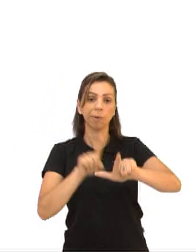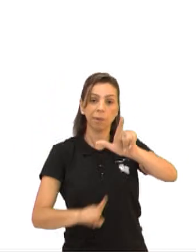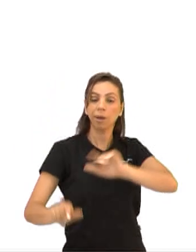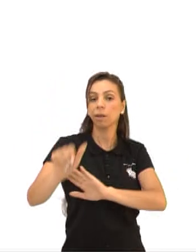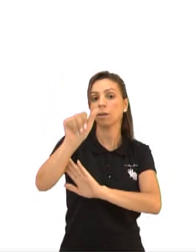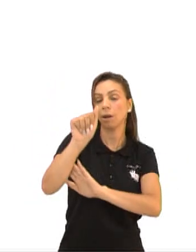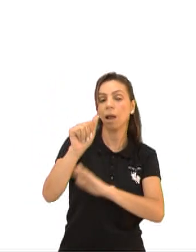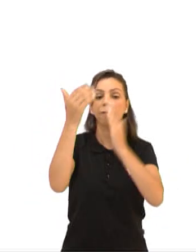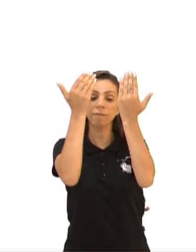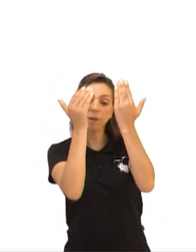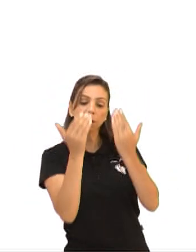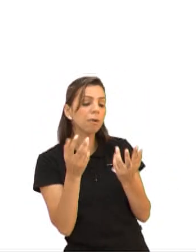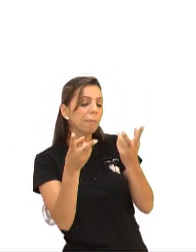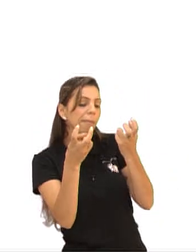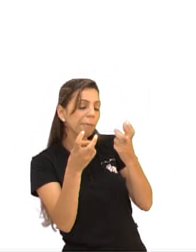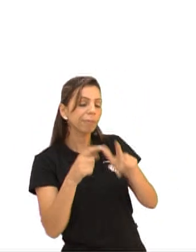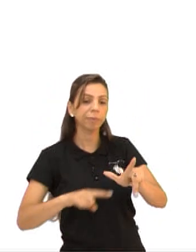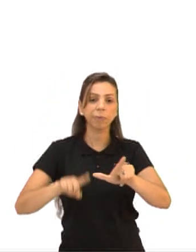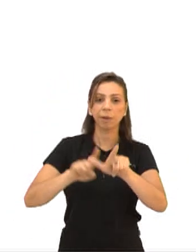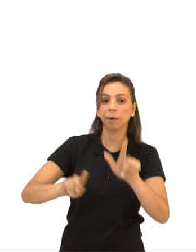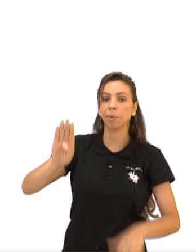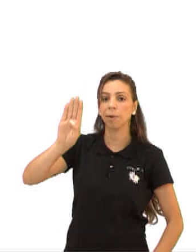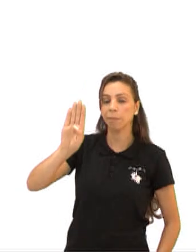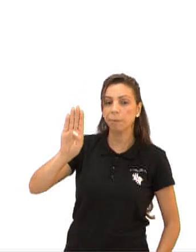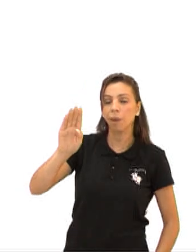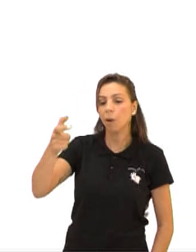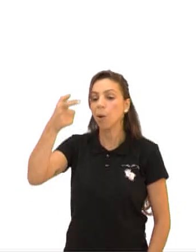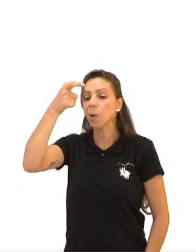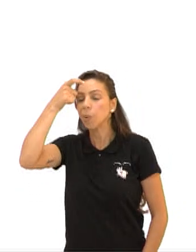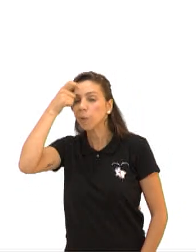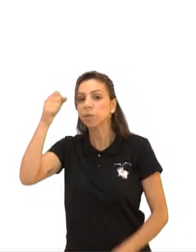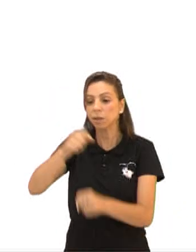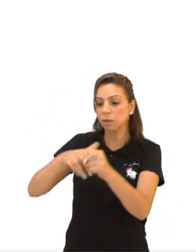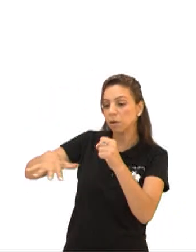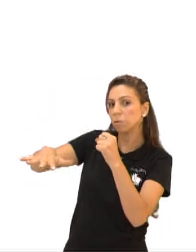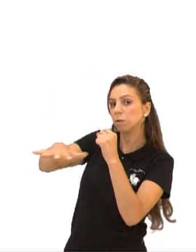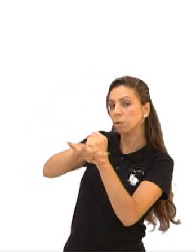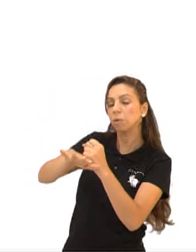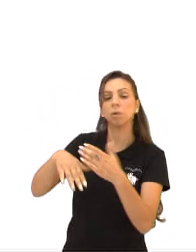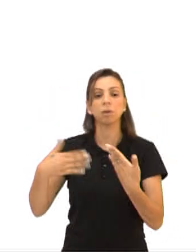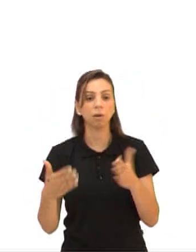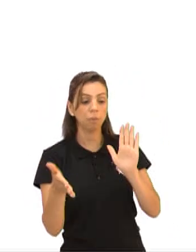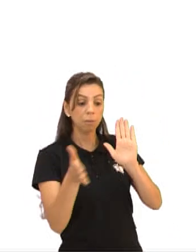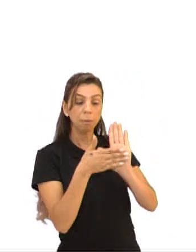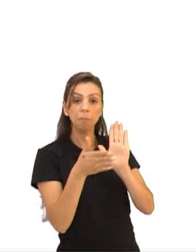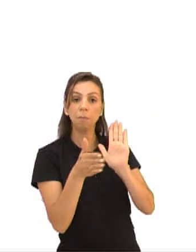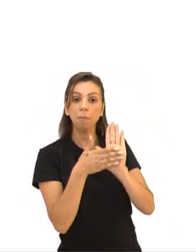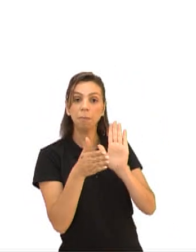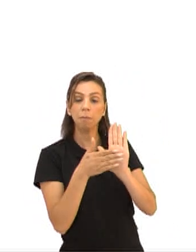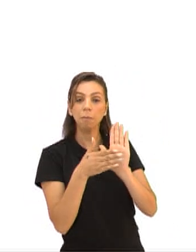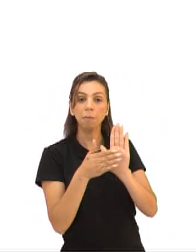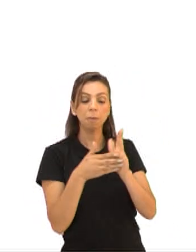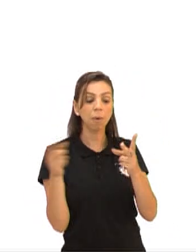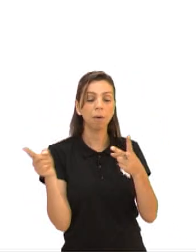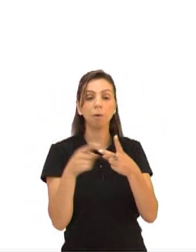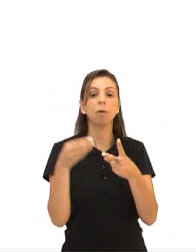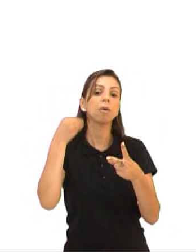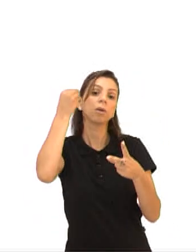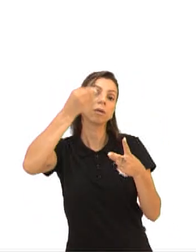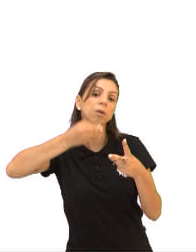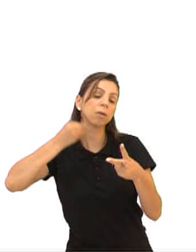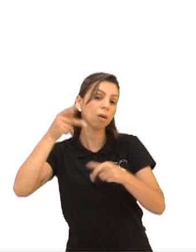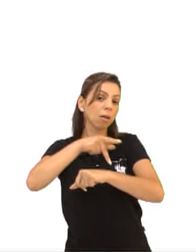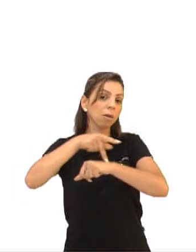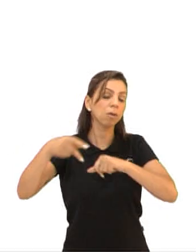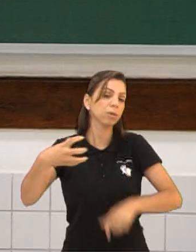B, Kant se apropria da consciência de classe. Ou letra C, Kant propõe o empirismo puro como forma